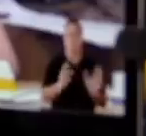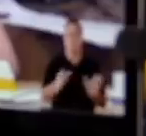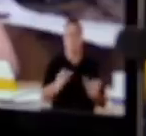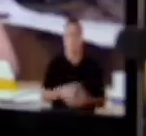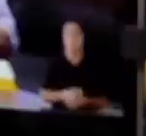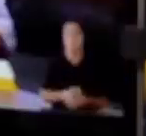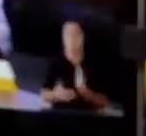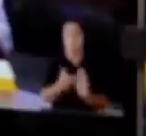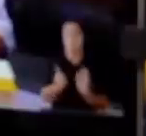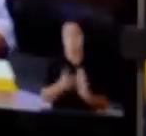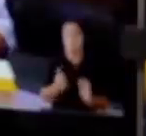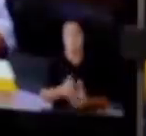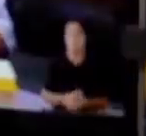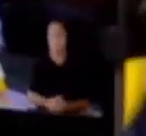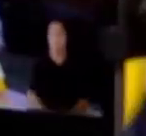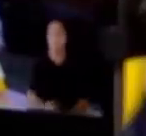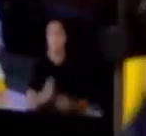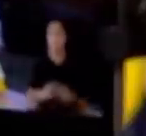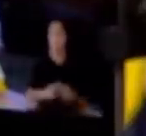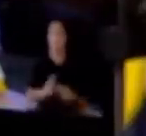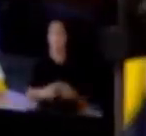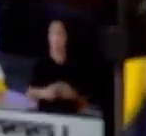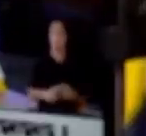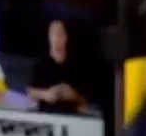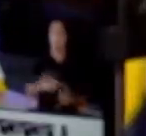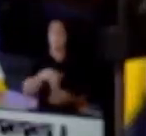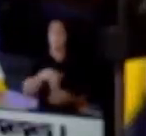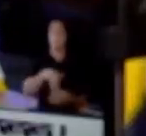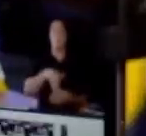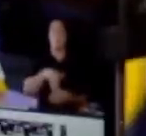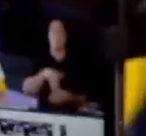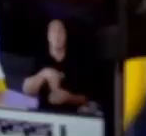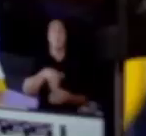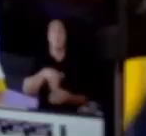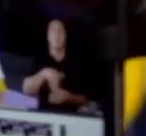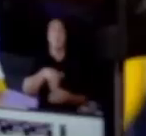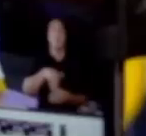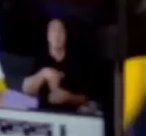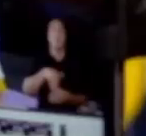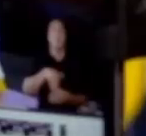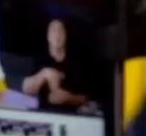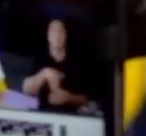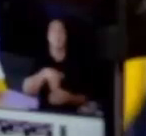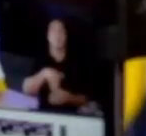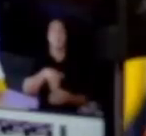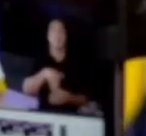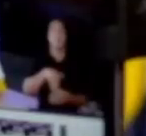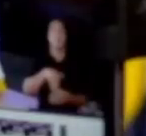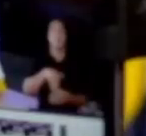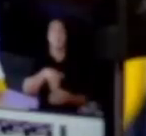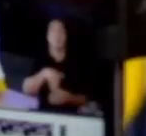é porque o recorte diz na verdade é que além do boicote as eleições fechei o objetivo de pressionar o Mourão muito forte né então aqui